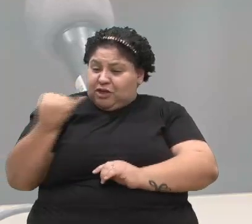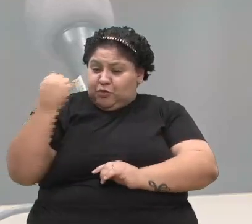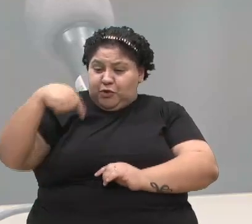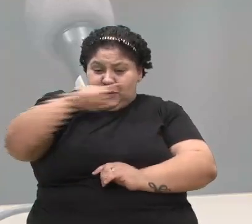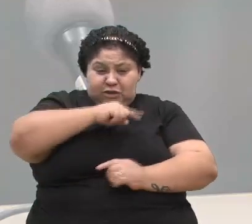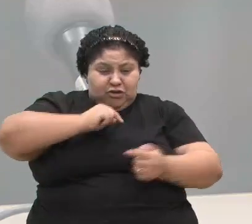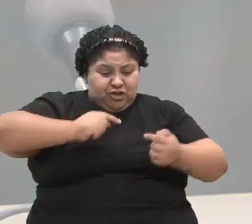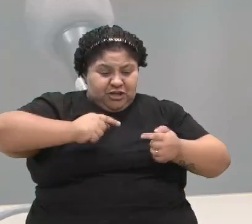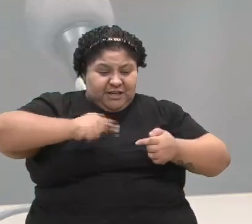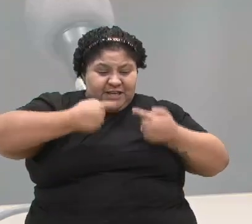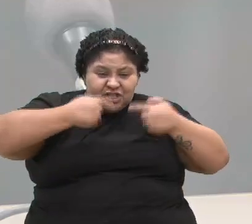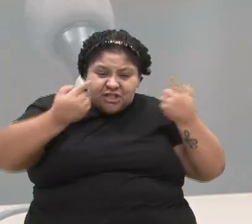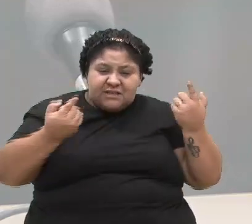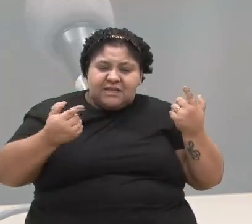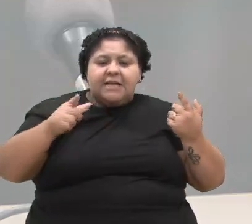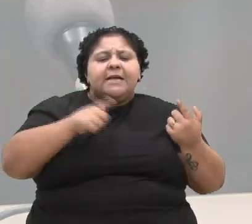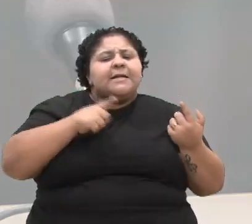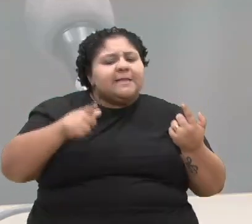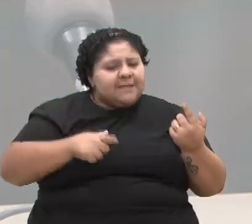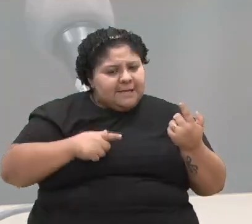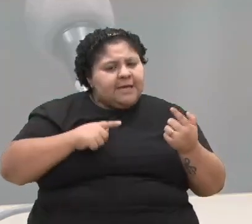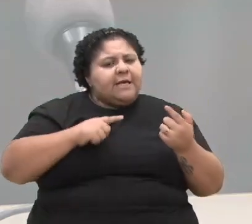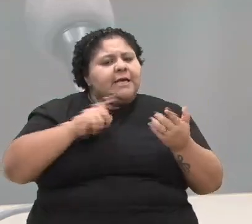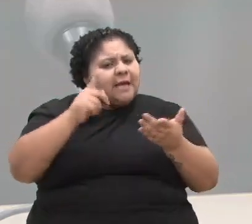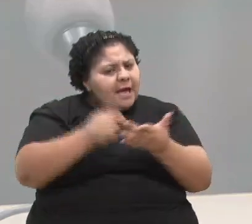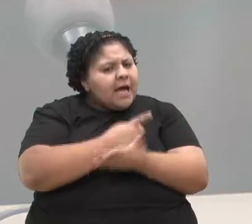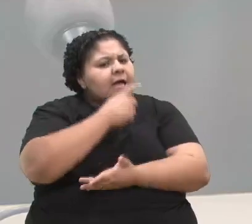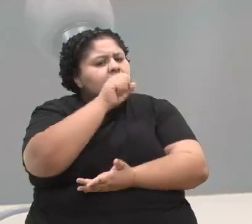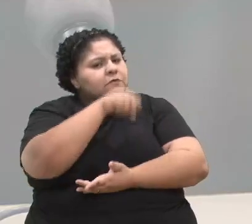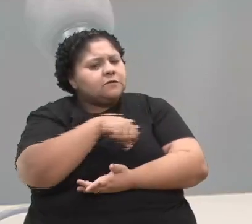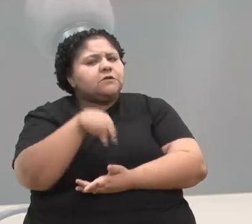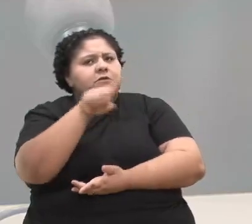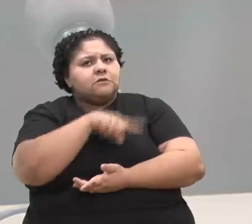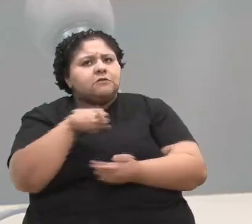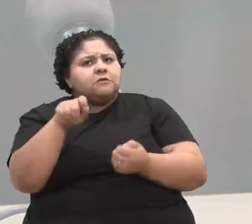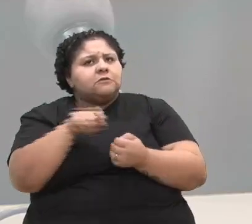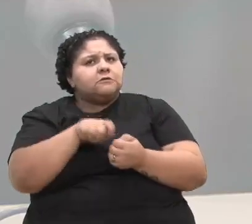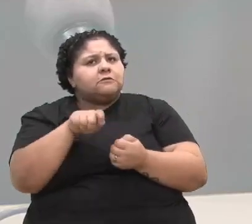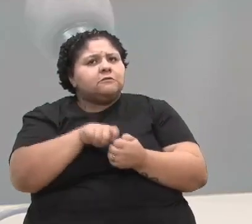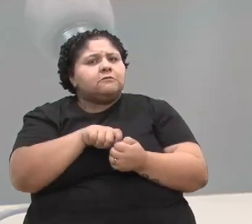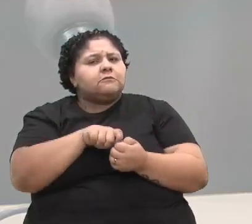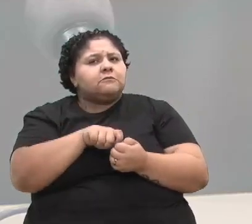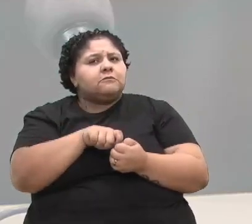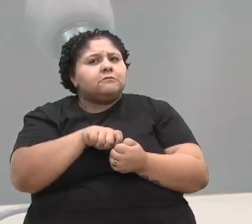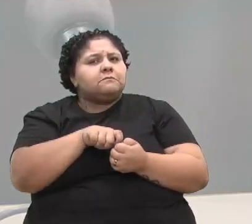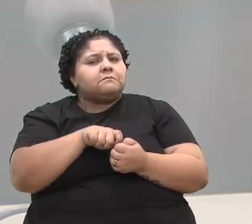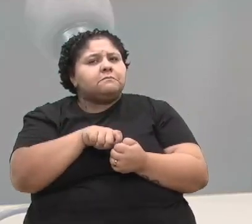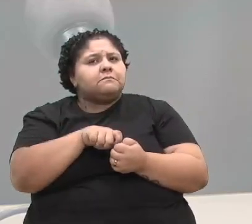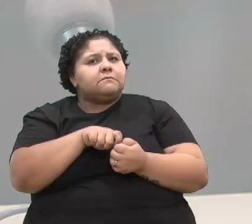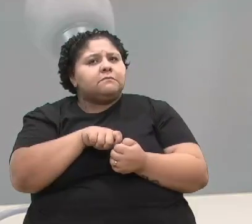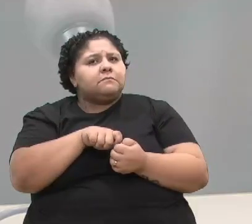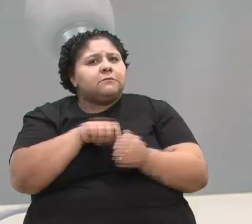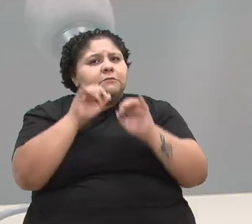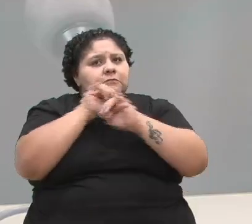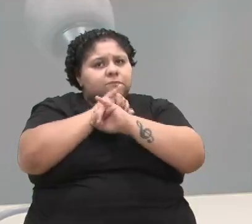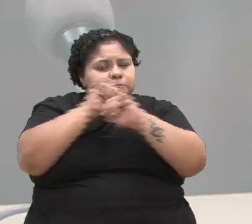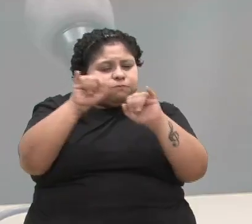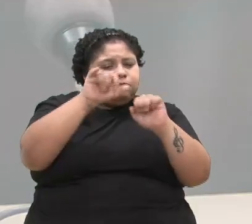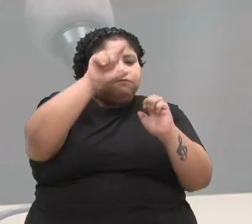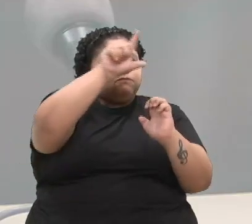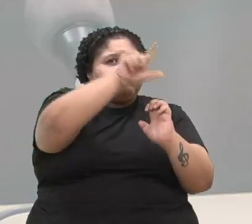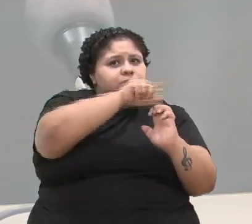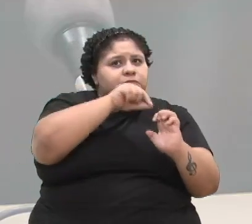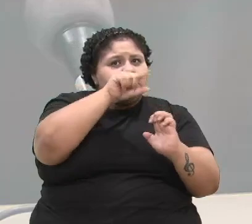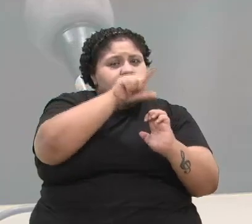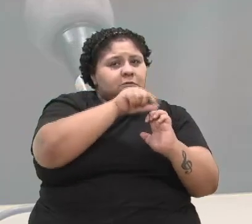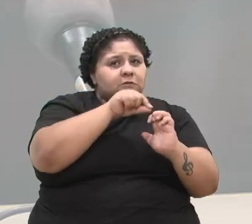alguma coisa, é porque algo de errado tem aí, né? Então, acho que vocês fazem bem mesmo em notificar essa empresa,